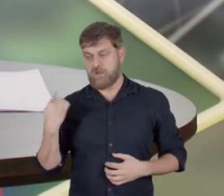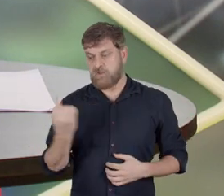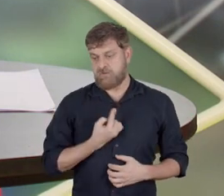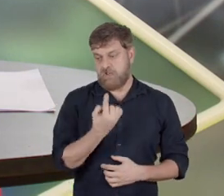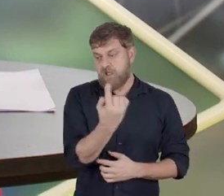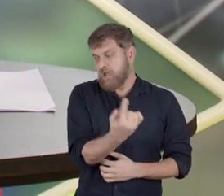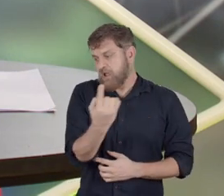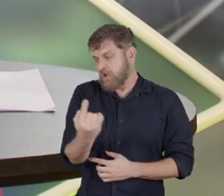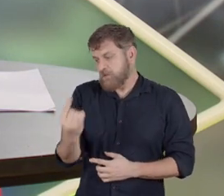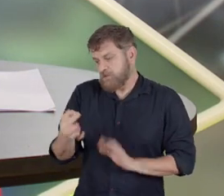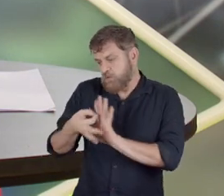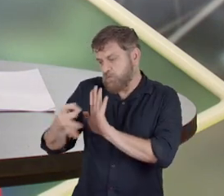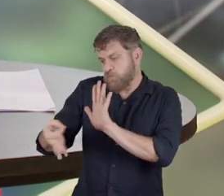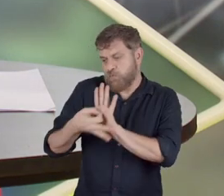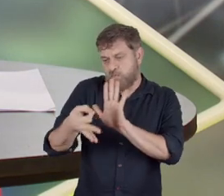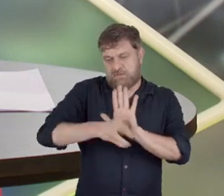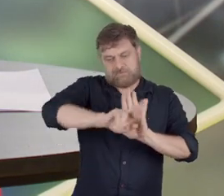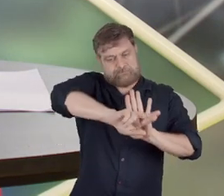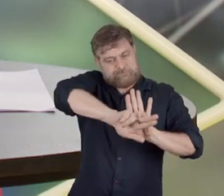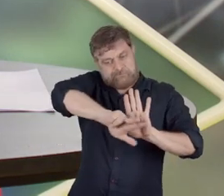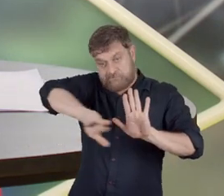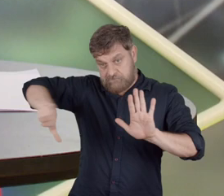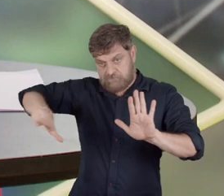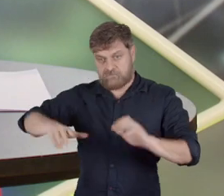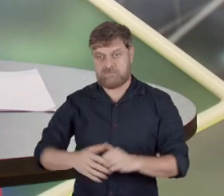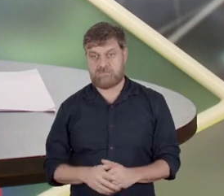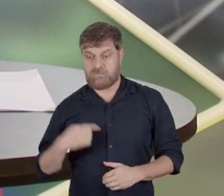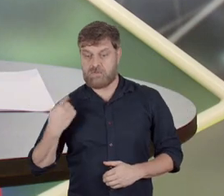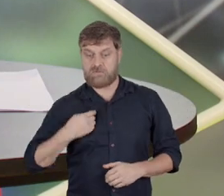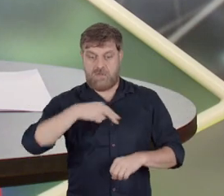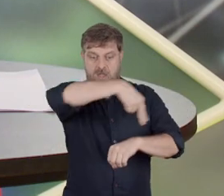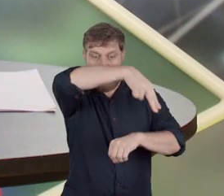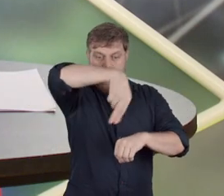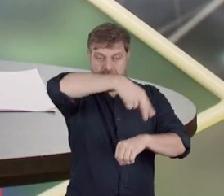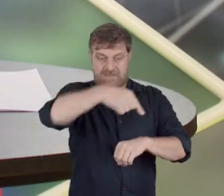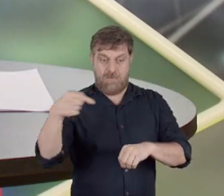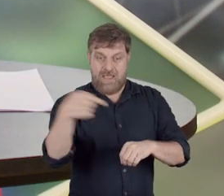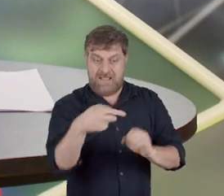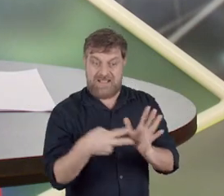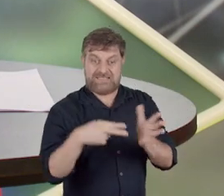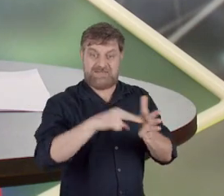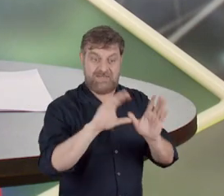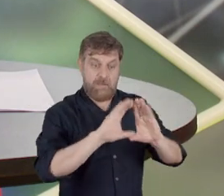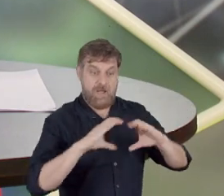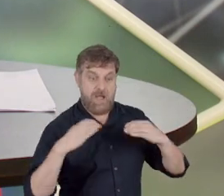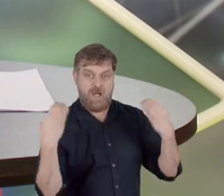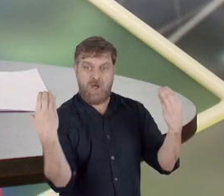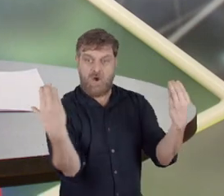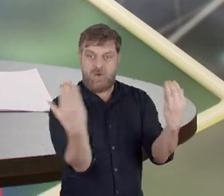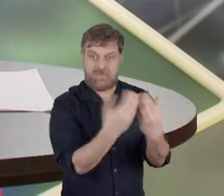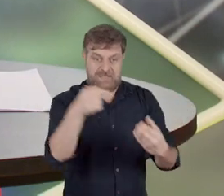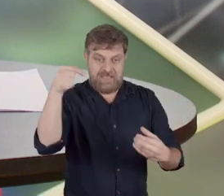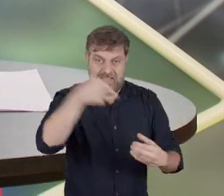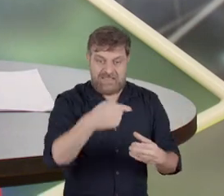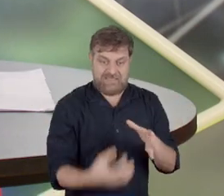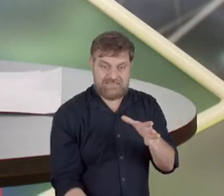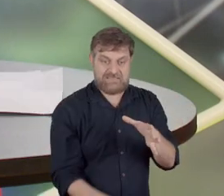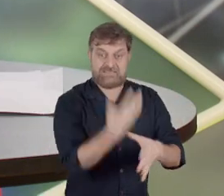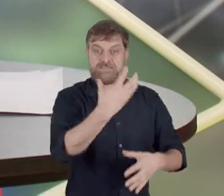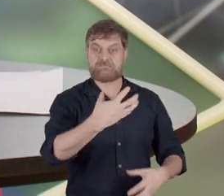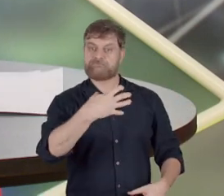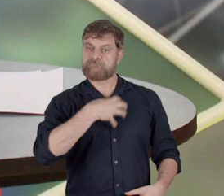ou pertencíamos, aí cada um com a sua, né, leitura disso, a uma nação. Essa nação é uma comunidade e essa comunidade